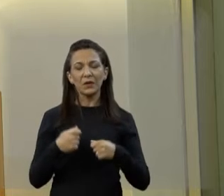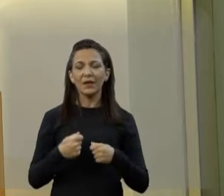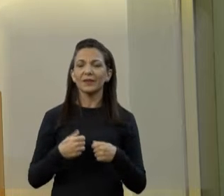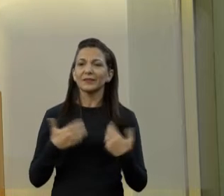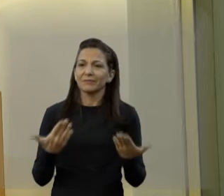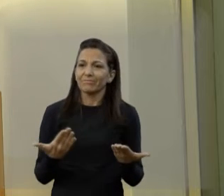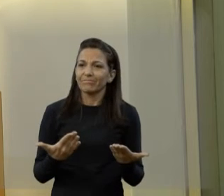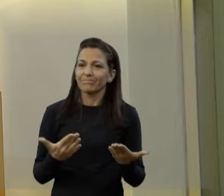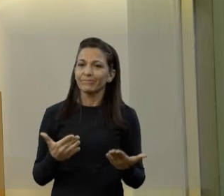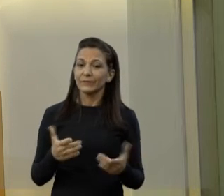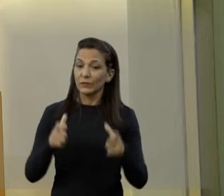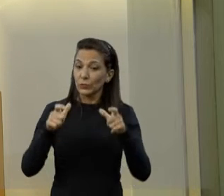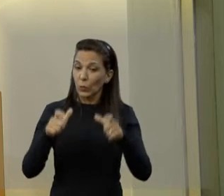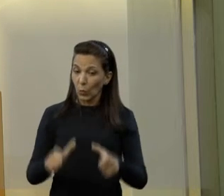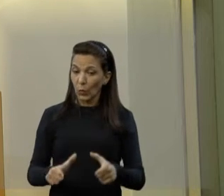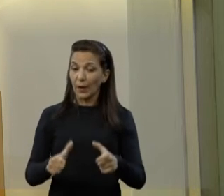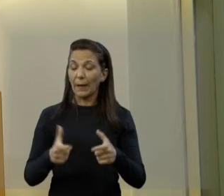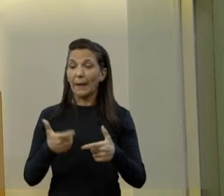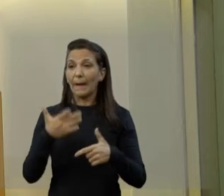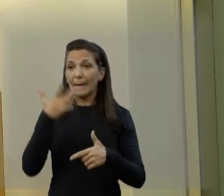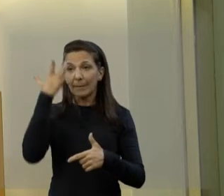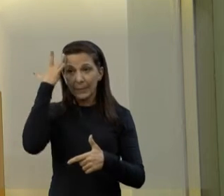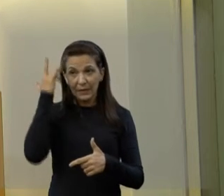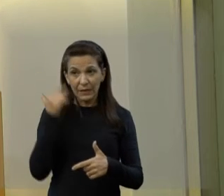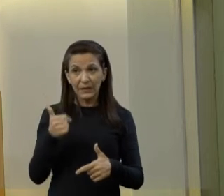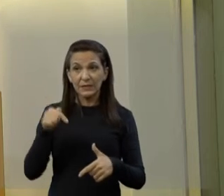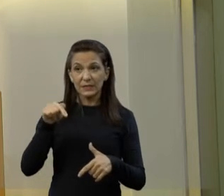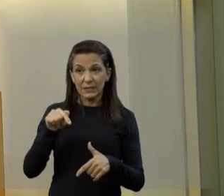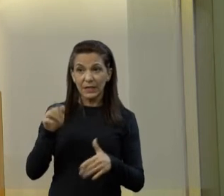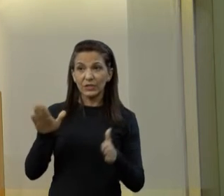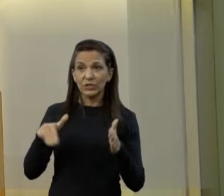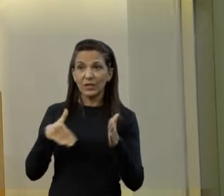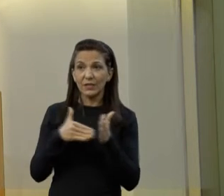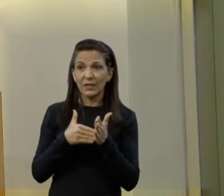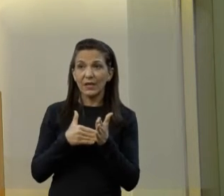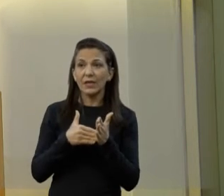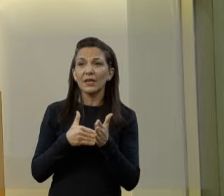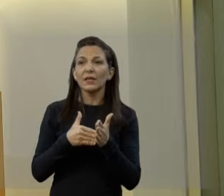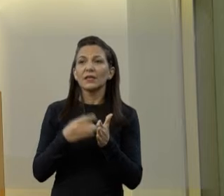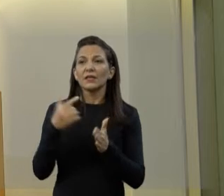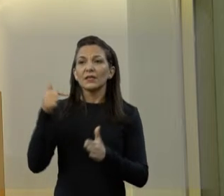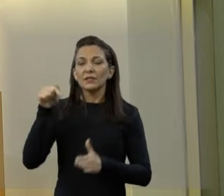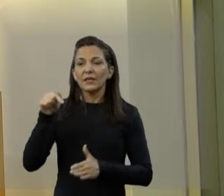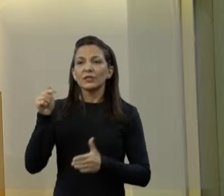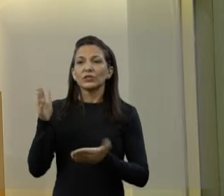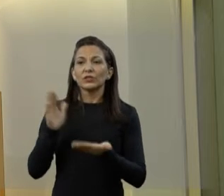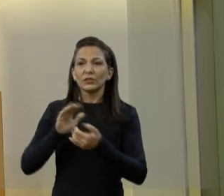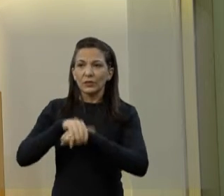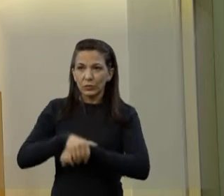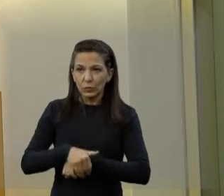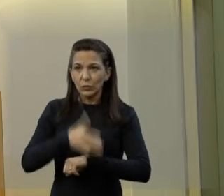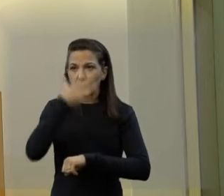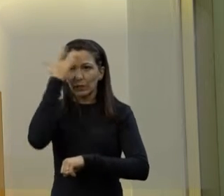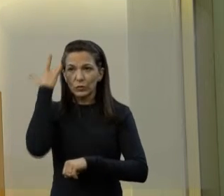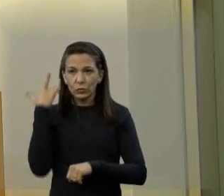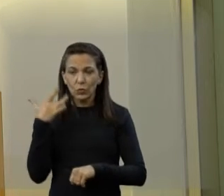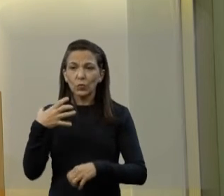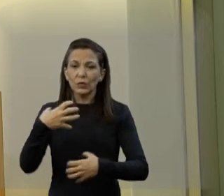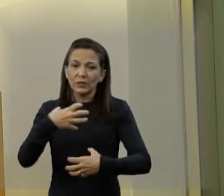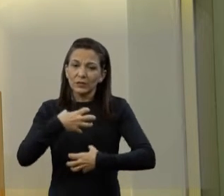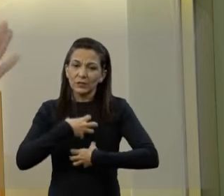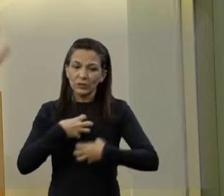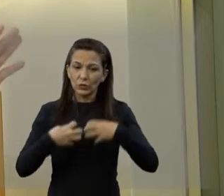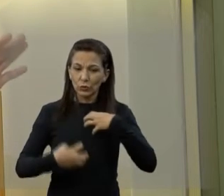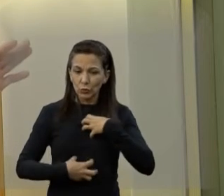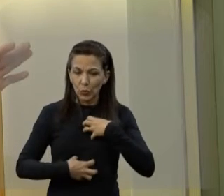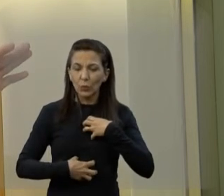então esse local que será aberto amanhã das sete às dezenove horas para receber quaisquer pessoas que estejam com sintomas de dengue